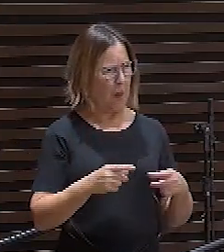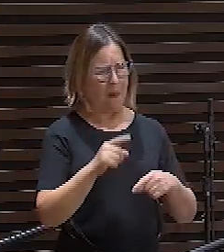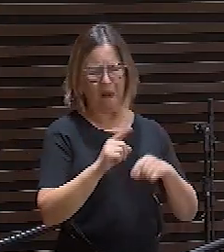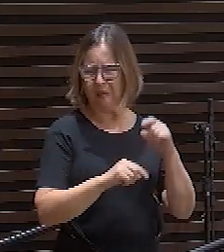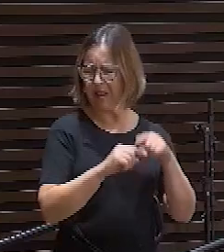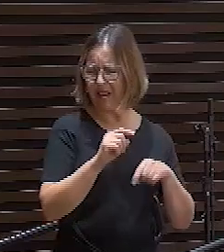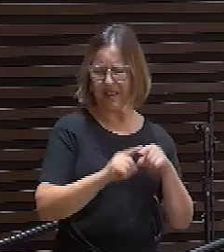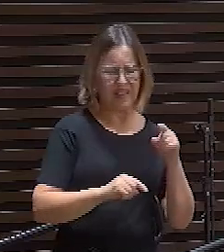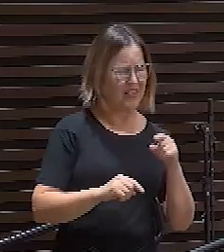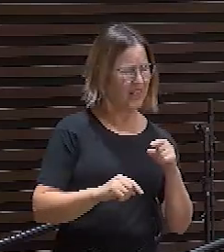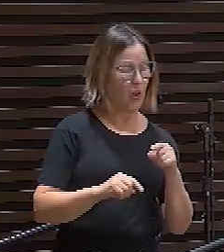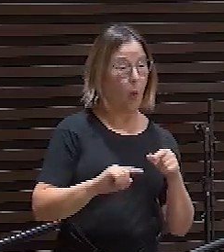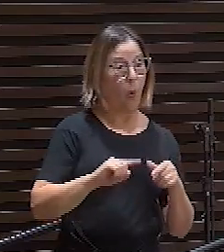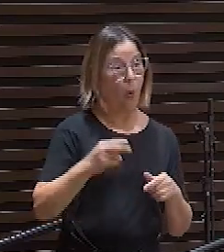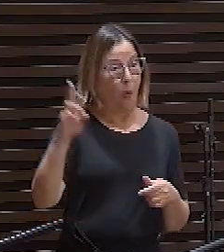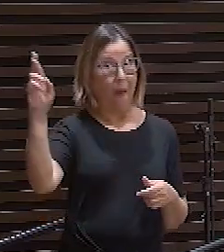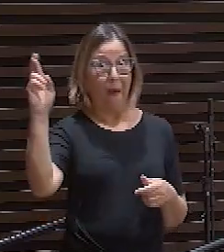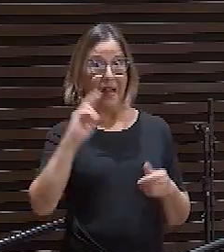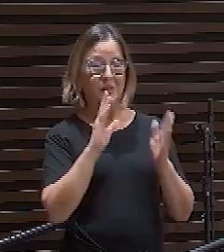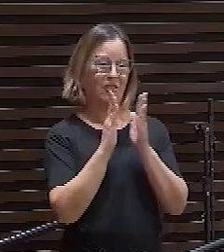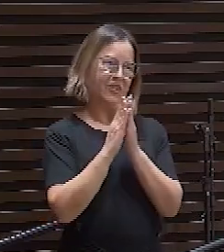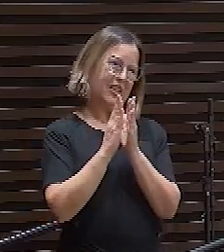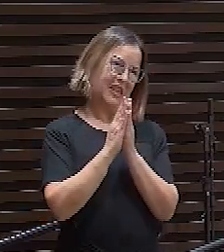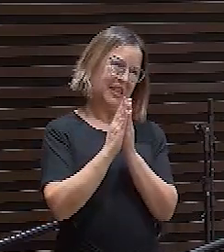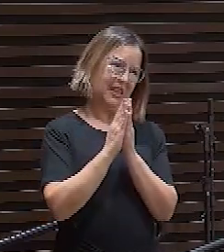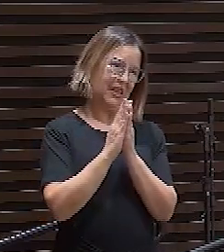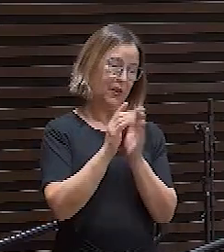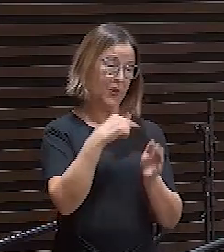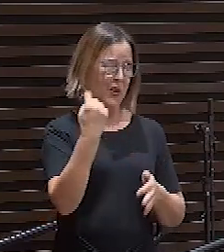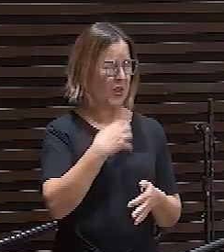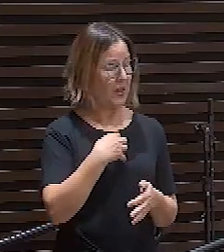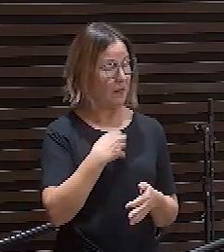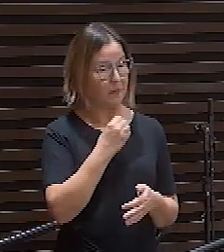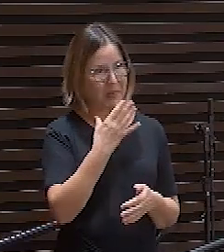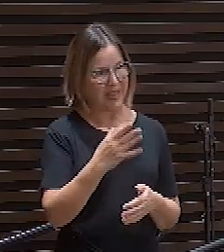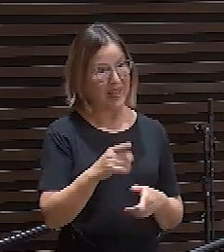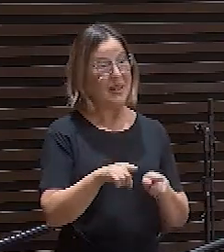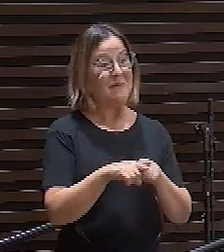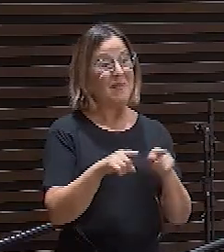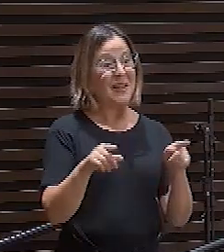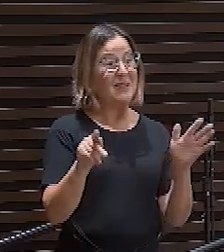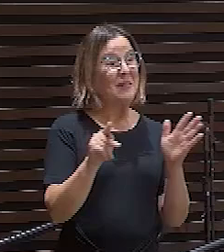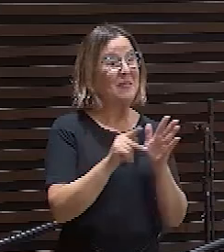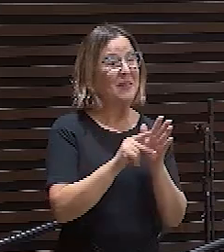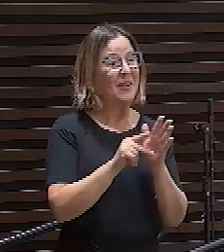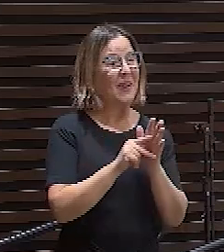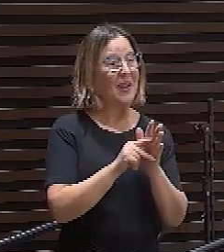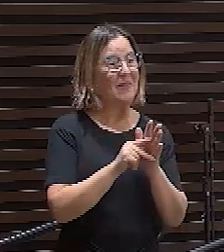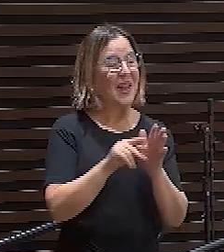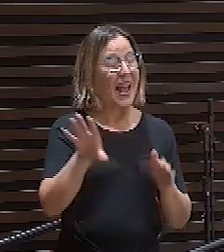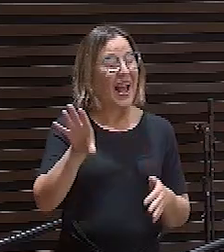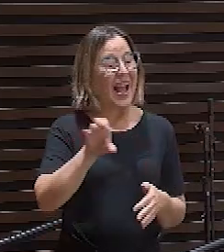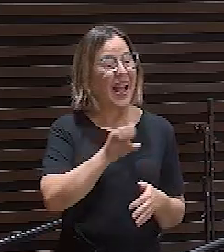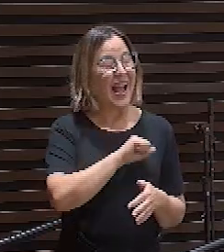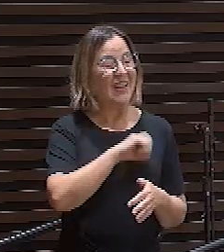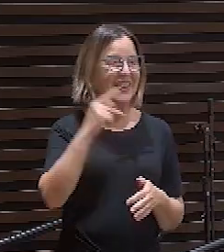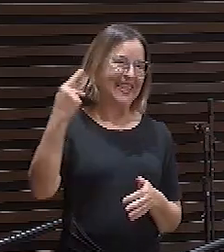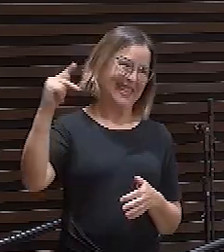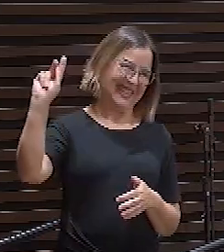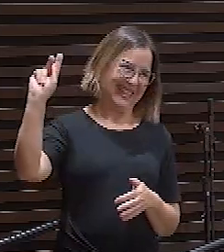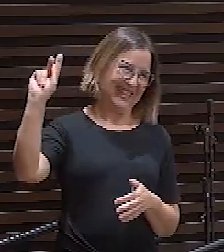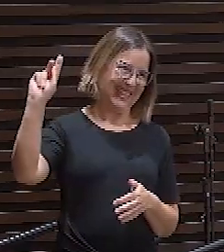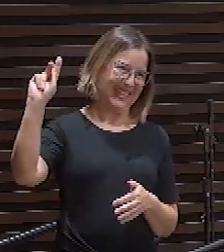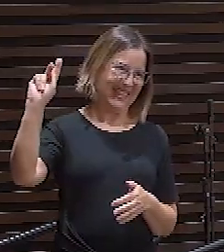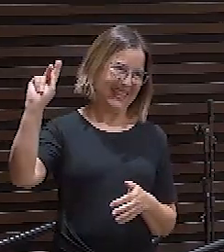não está em fazer com que a gente sinta bem, mas está no próprio amor de Deus. Olha